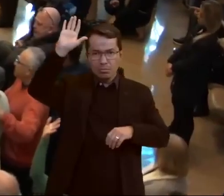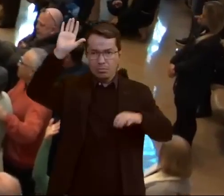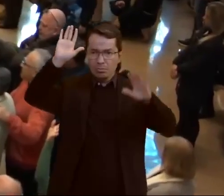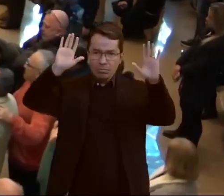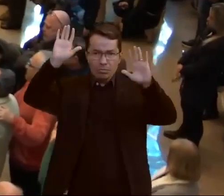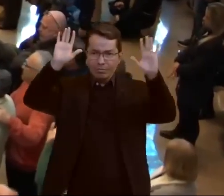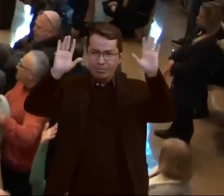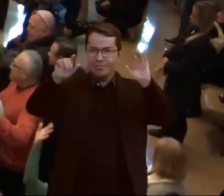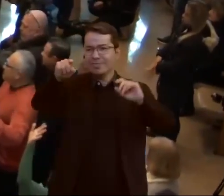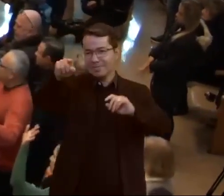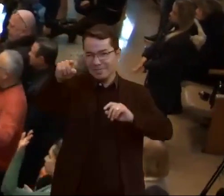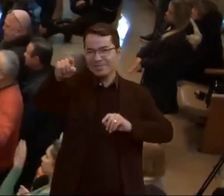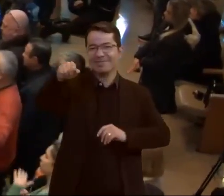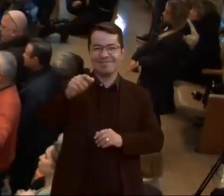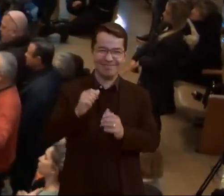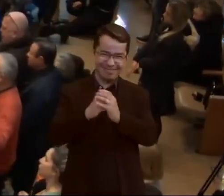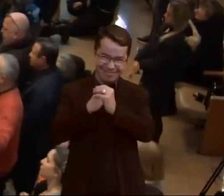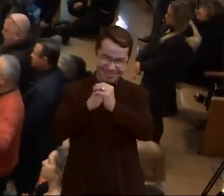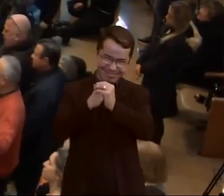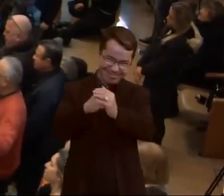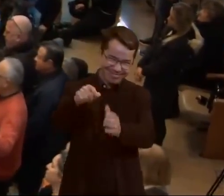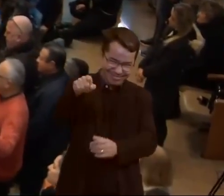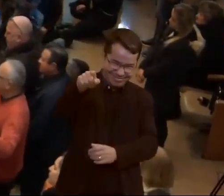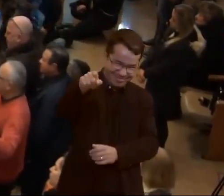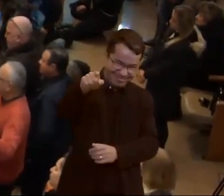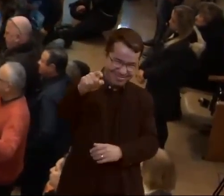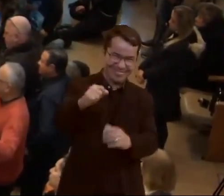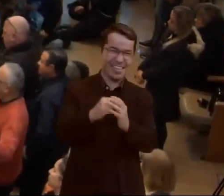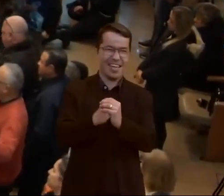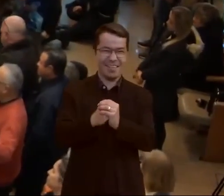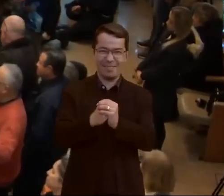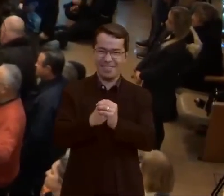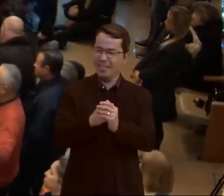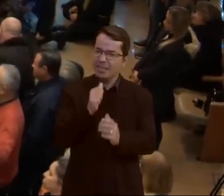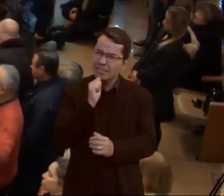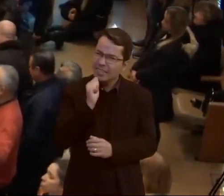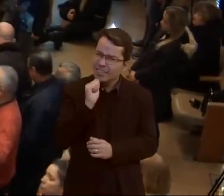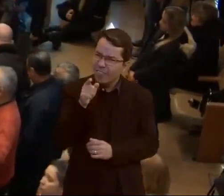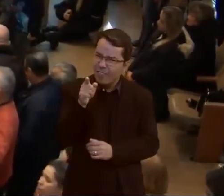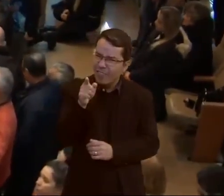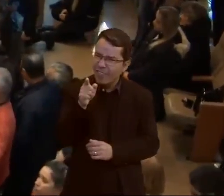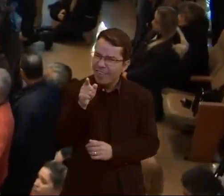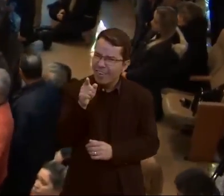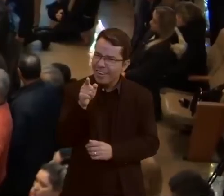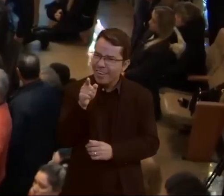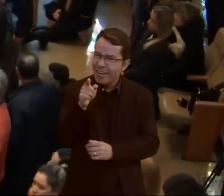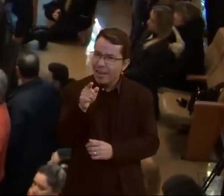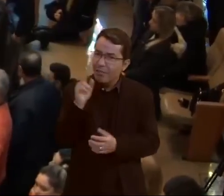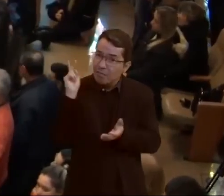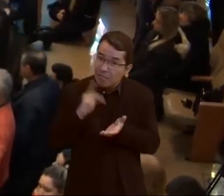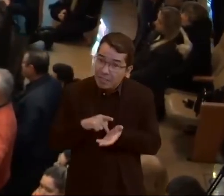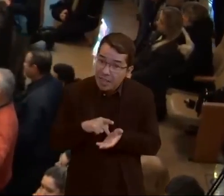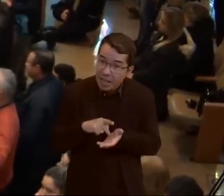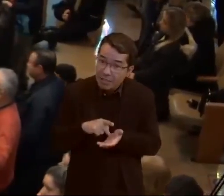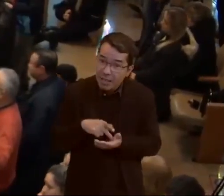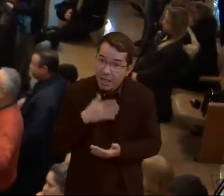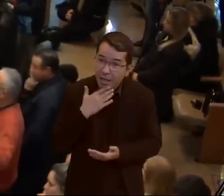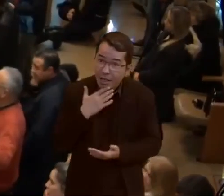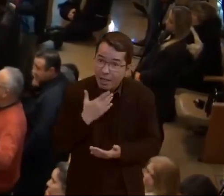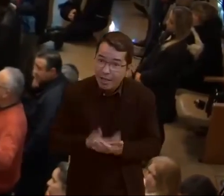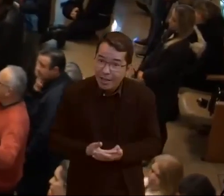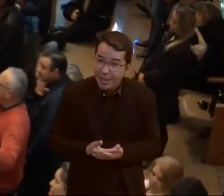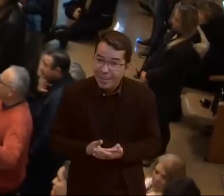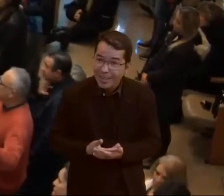Graças a Deus, várias pessoas, tá? Então depois dessa oração, eu vou pedir vocês que levantaram a mão, vão aqui para